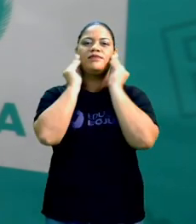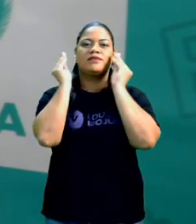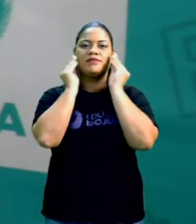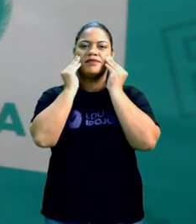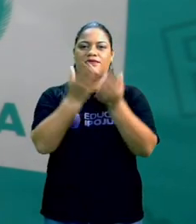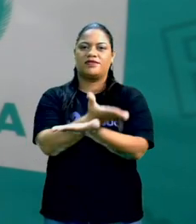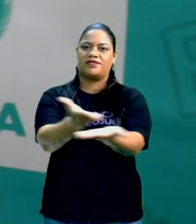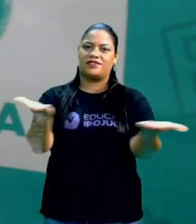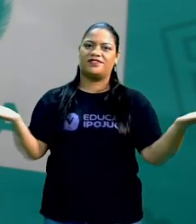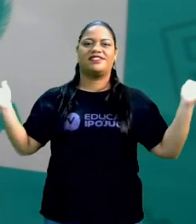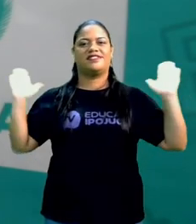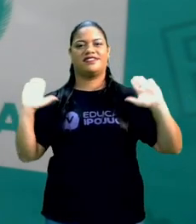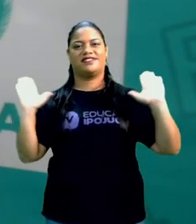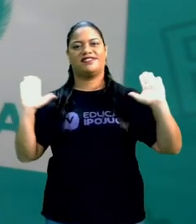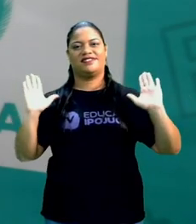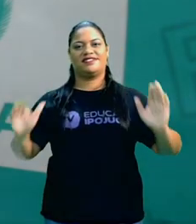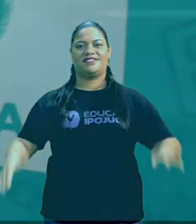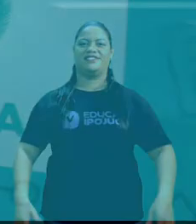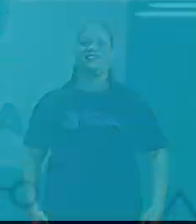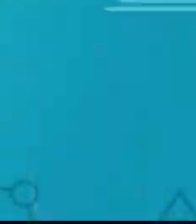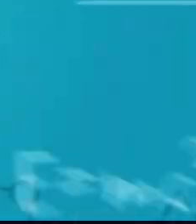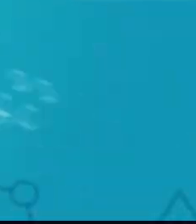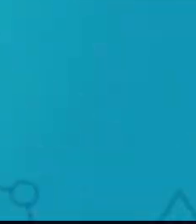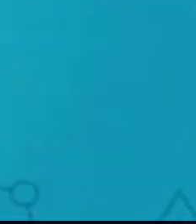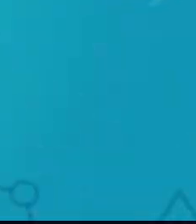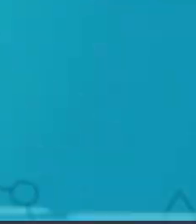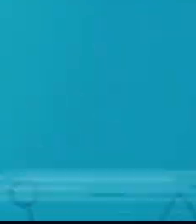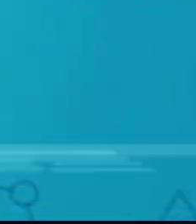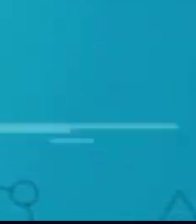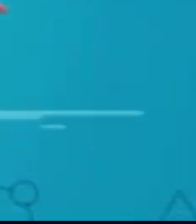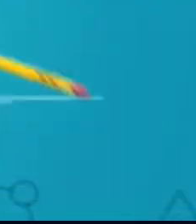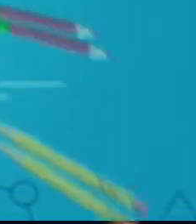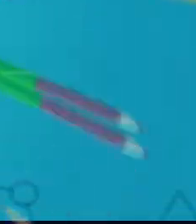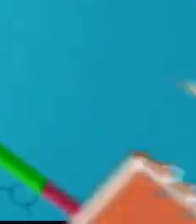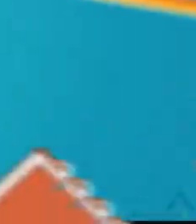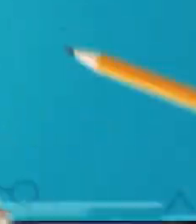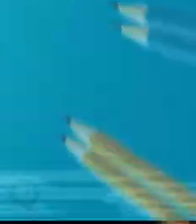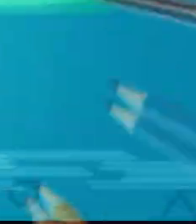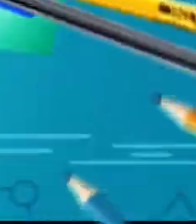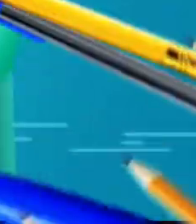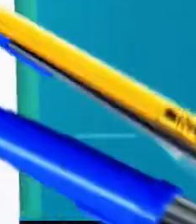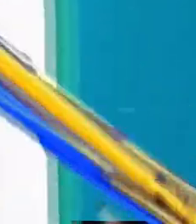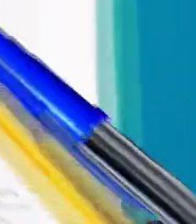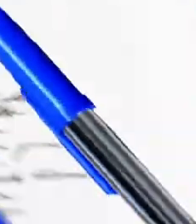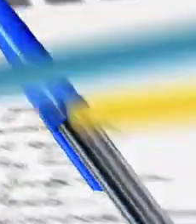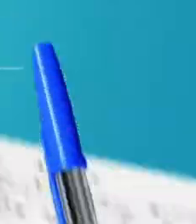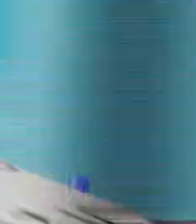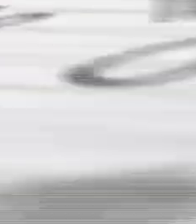beijo grande para vocês e até a próxima aula.